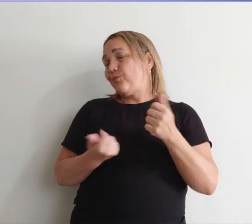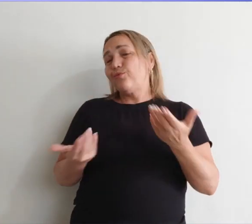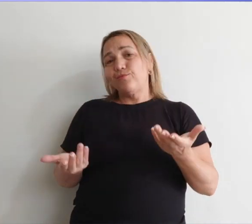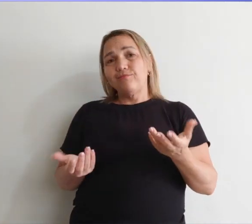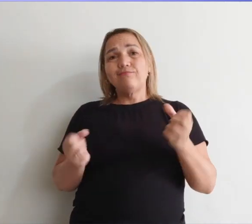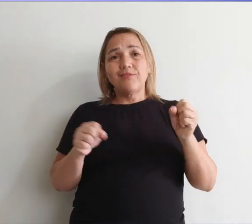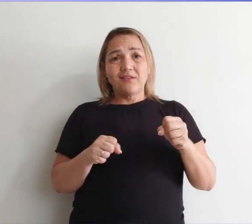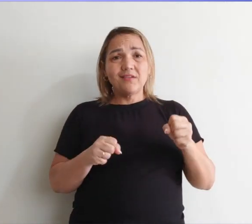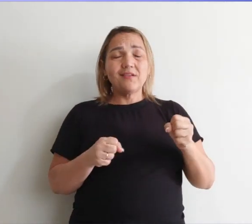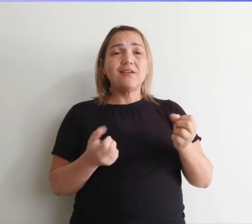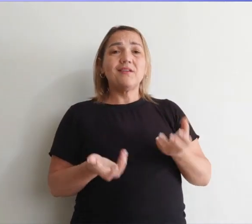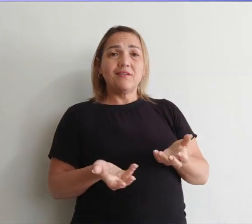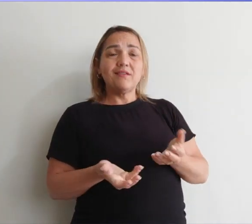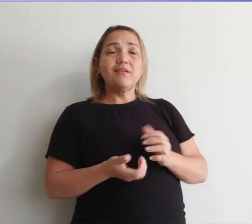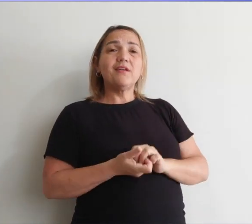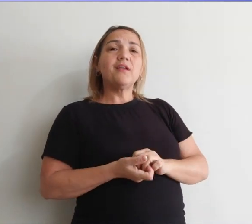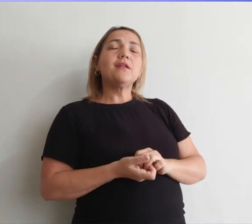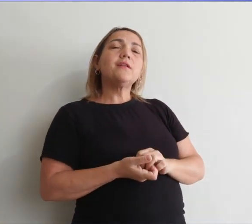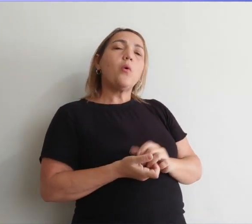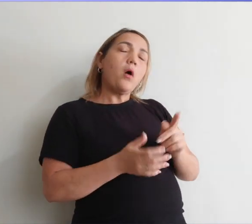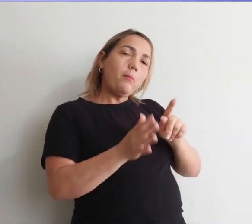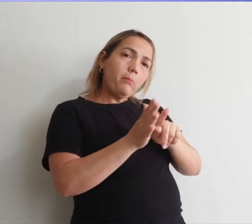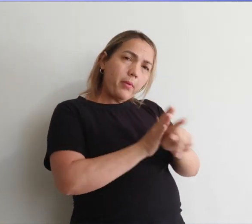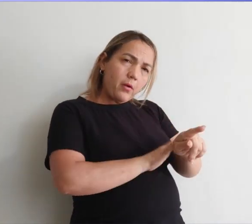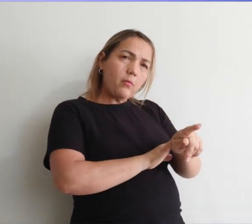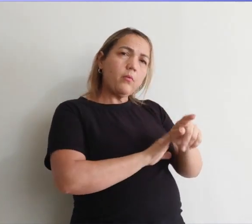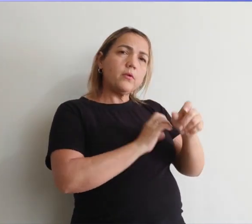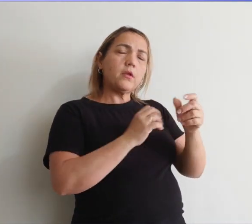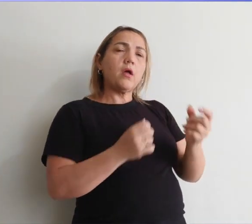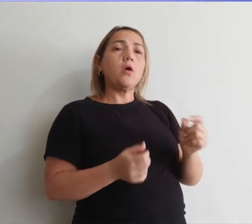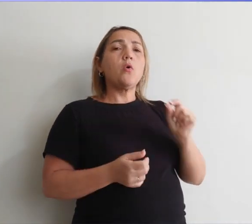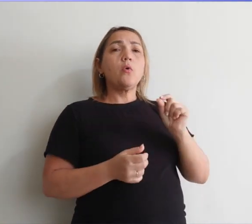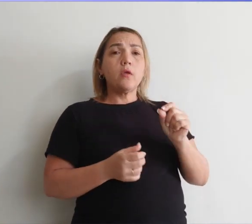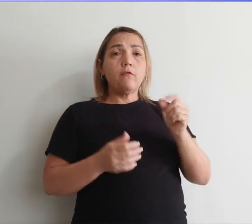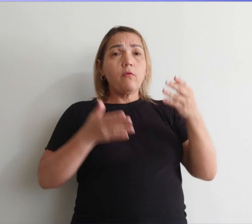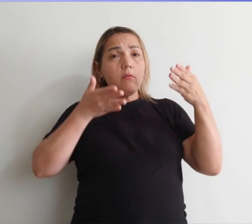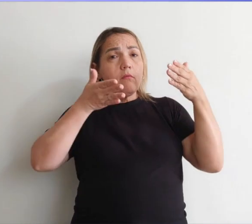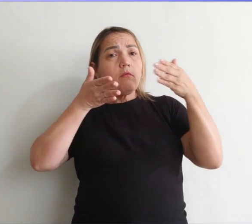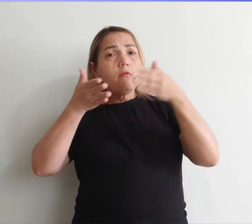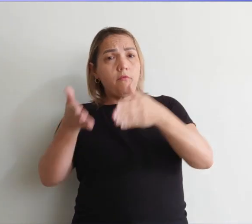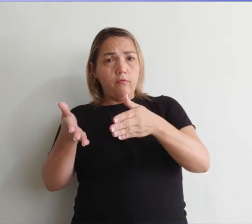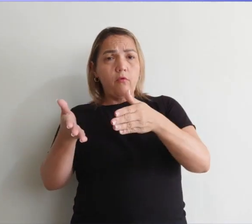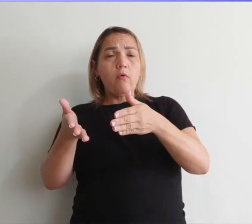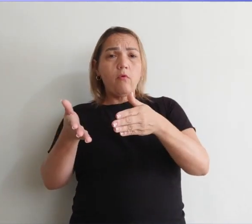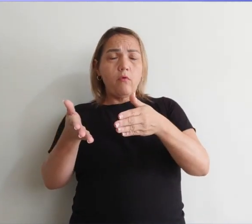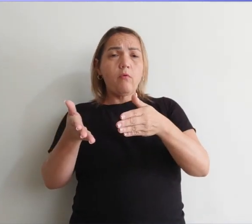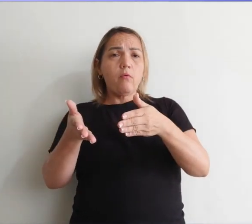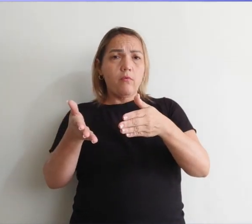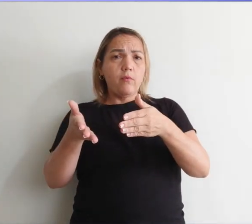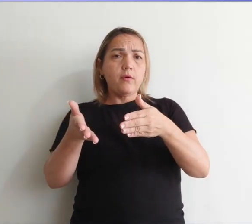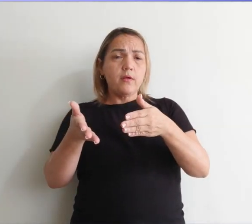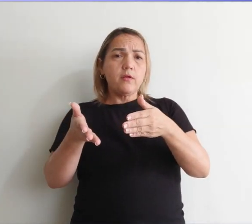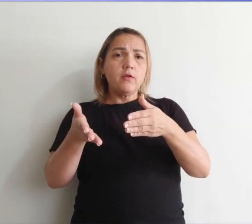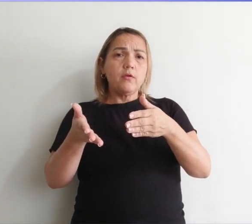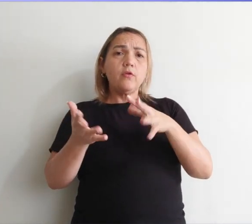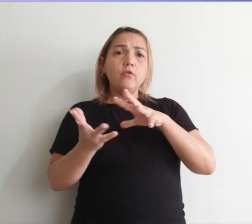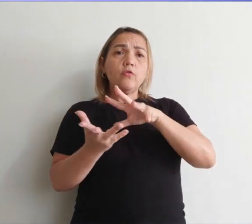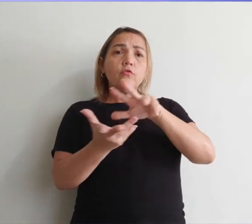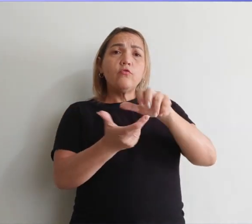que está geral. desse jeito. Então, voltando a essa pergunta, o que for voltado para essa questão, meu olho começou a tremer,